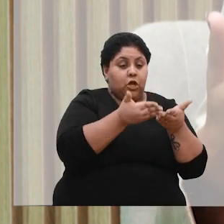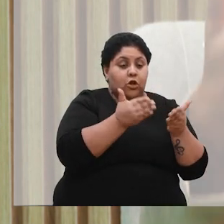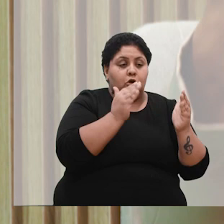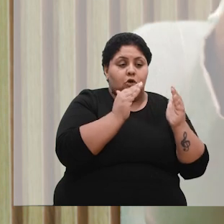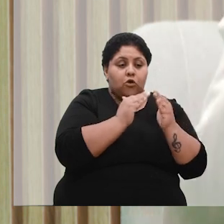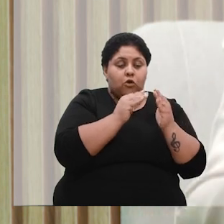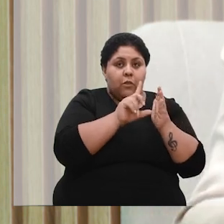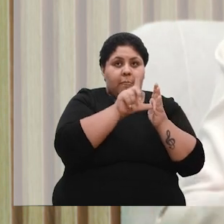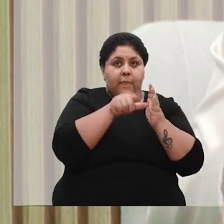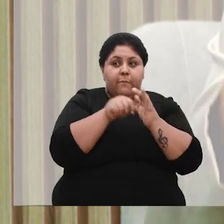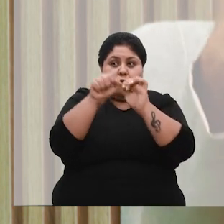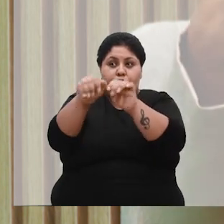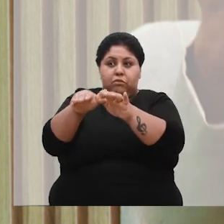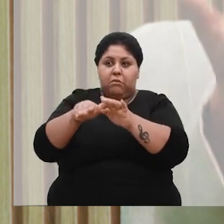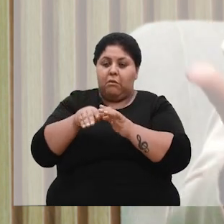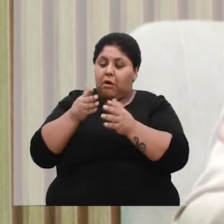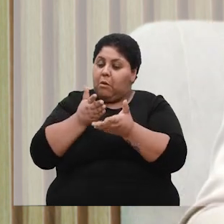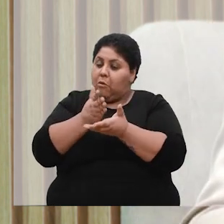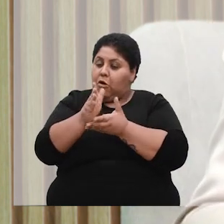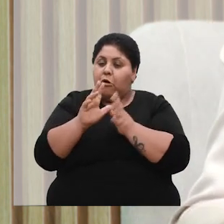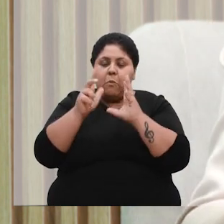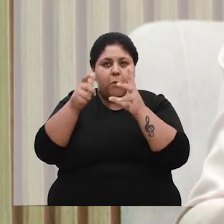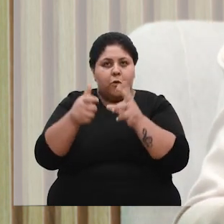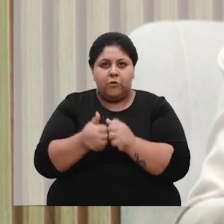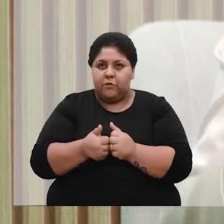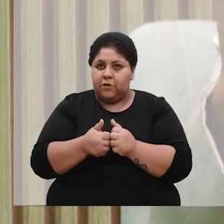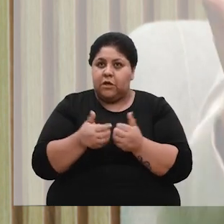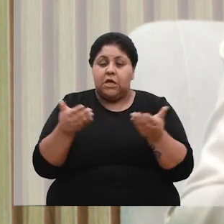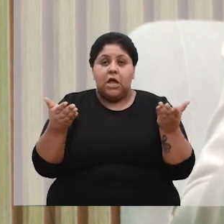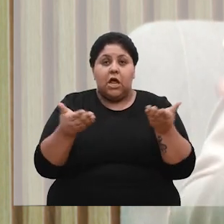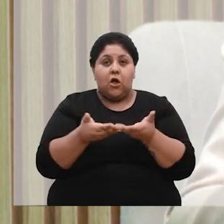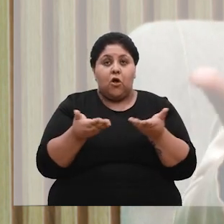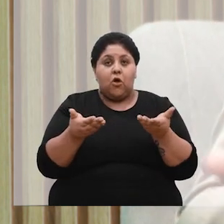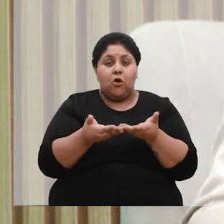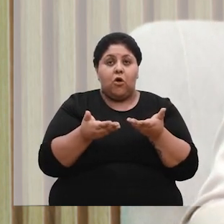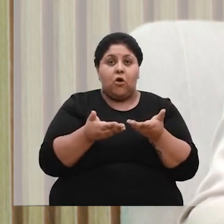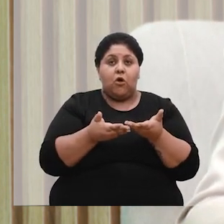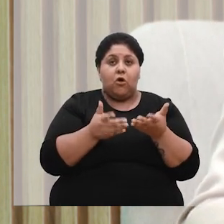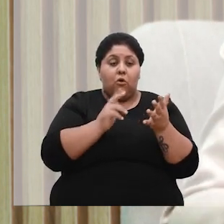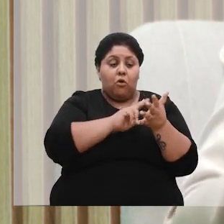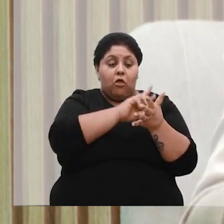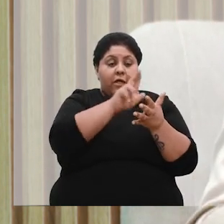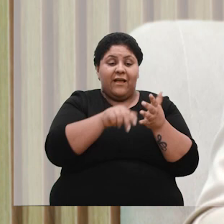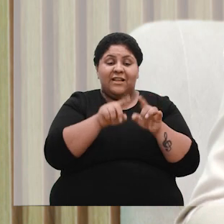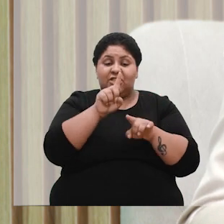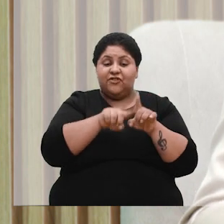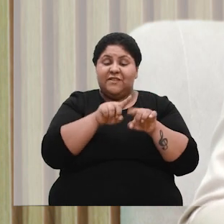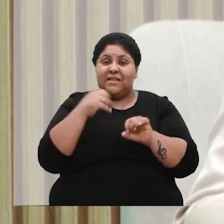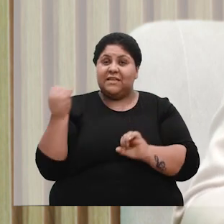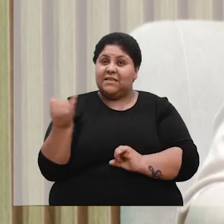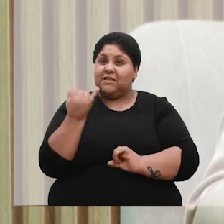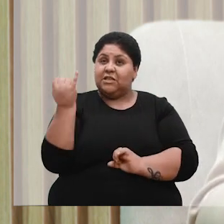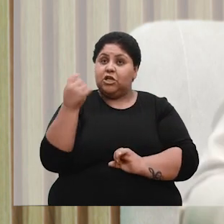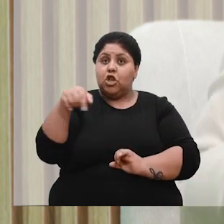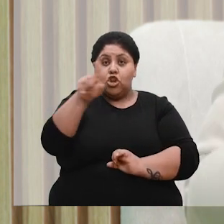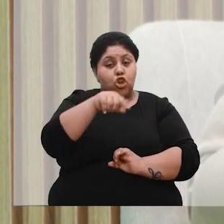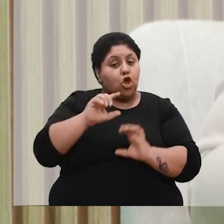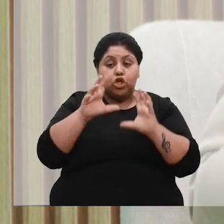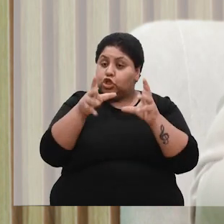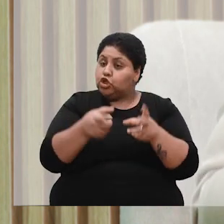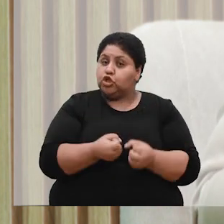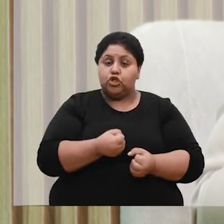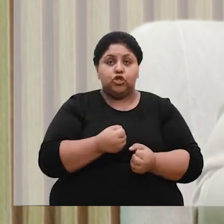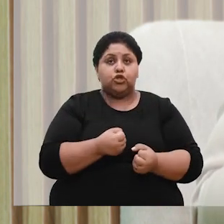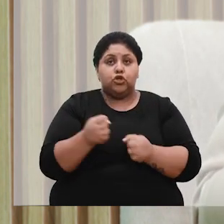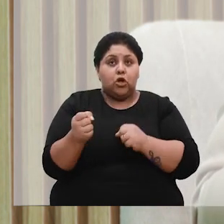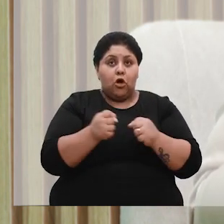comissões da Casa, foi ao plenário, foi aprovado por unanimidade e já foi, inclusive, realizada com uma série de atividades importantes e vai